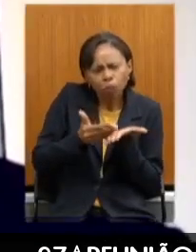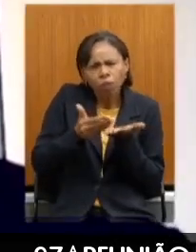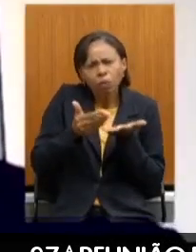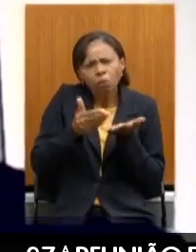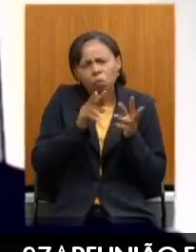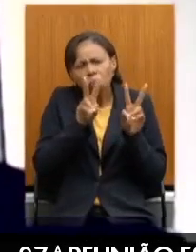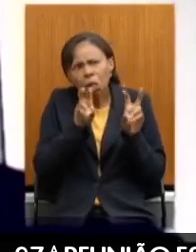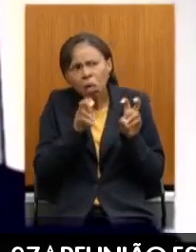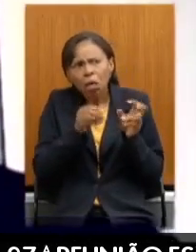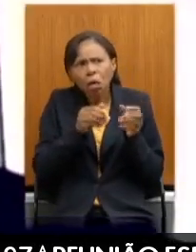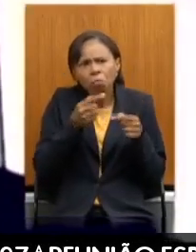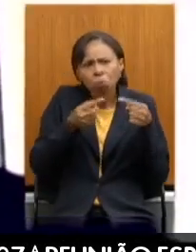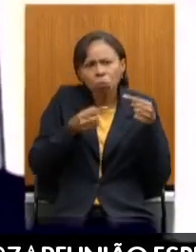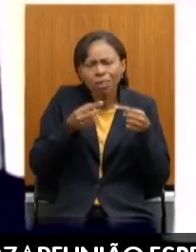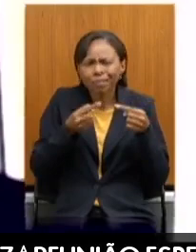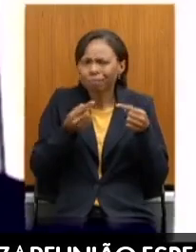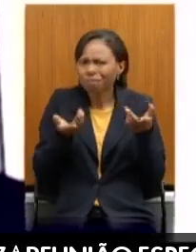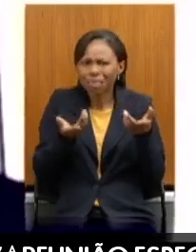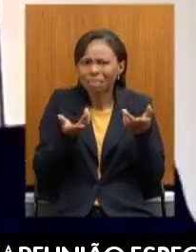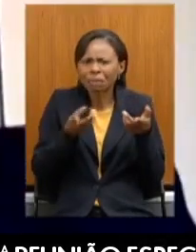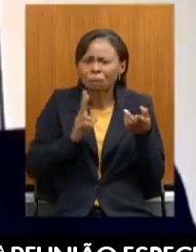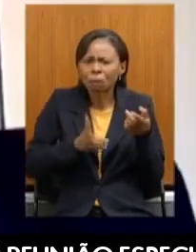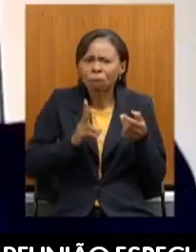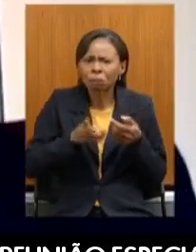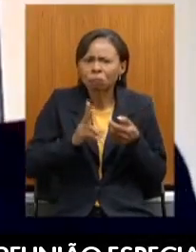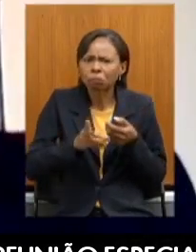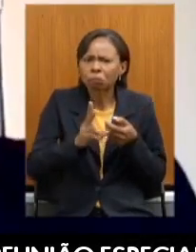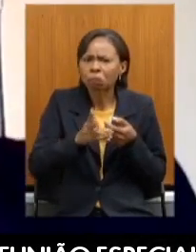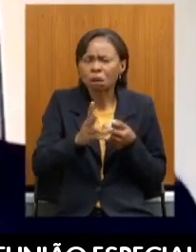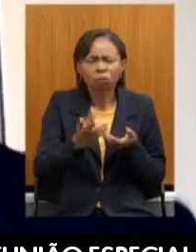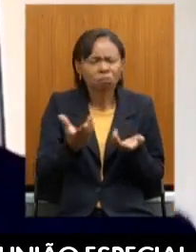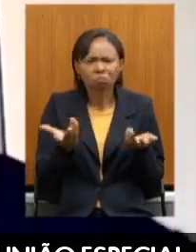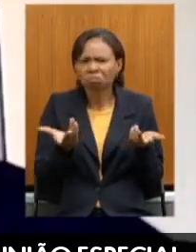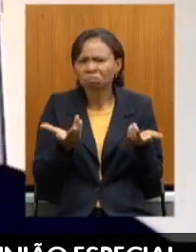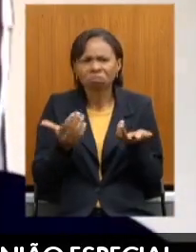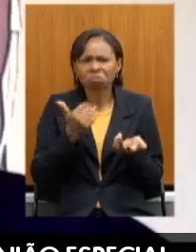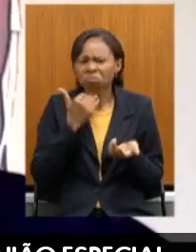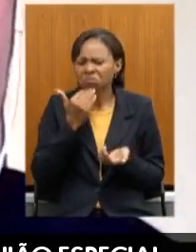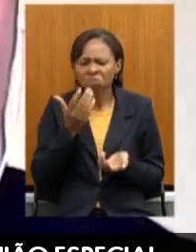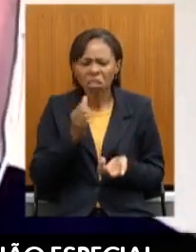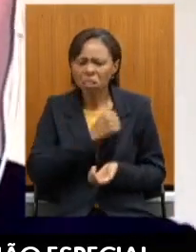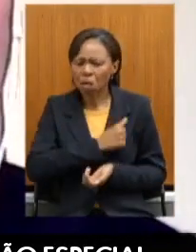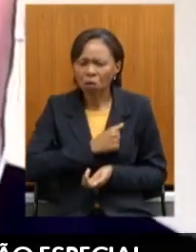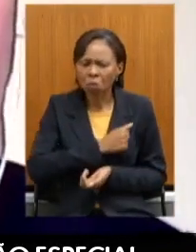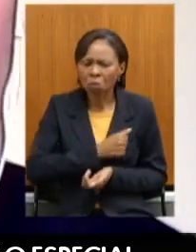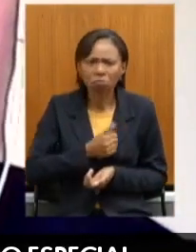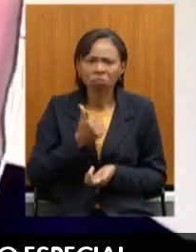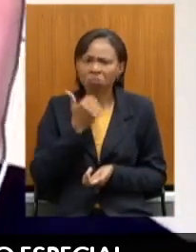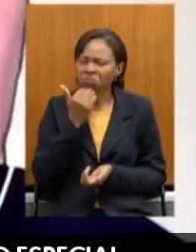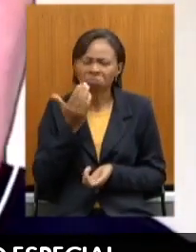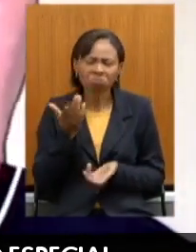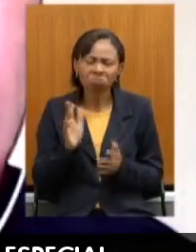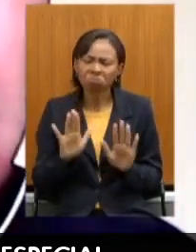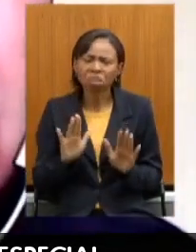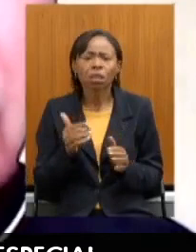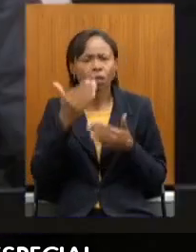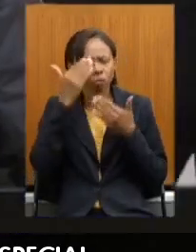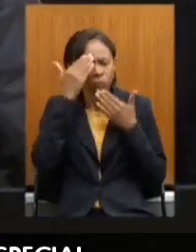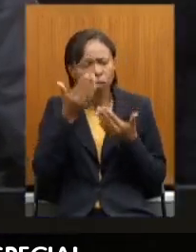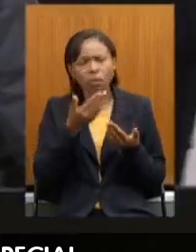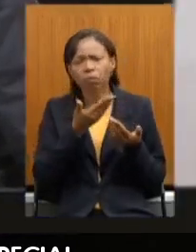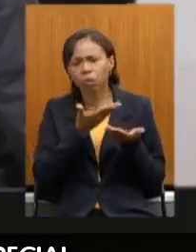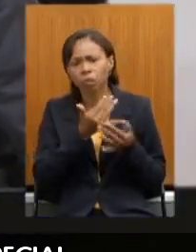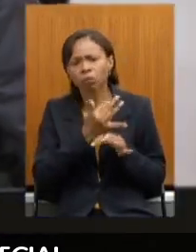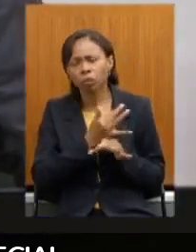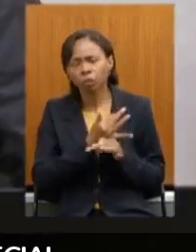tem sentido prorrogar essa discussão, mesmo que seja em agosto. Agradeço, presidente, pela tolerância. Passo a